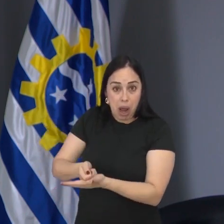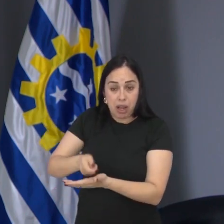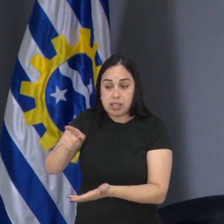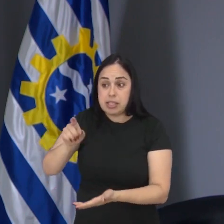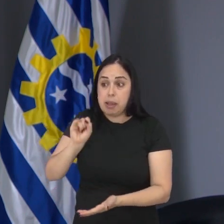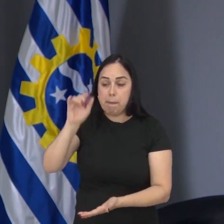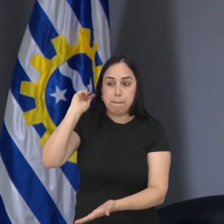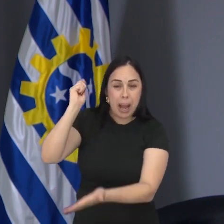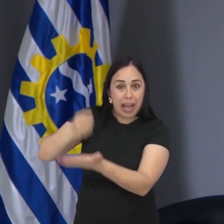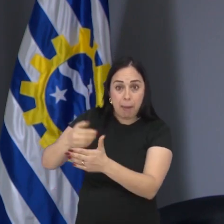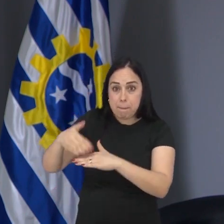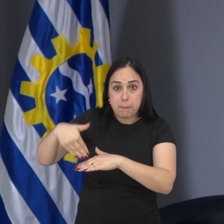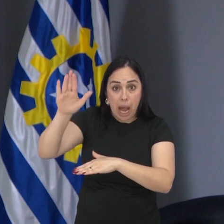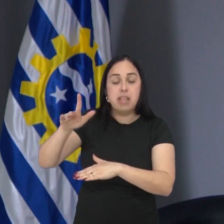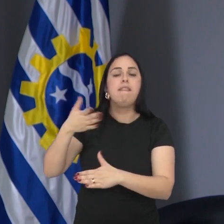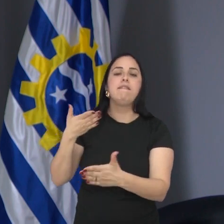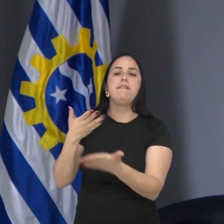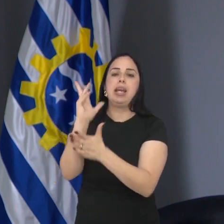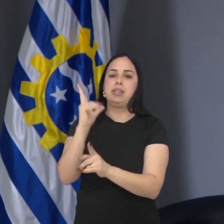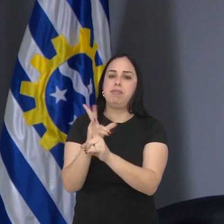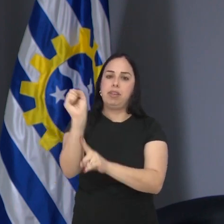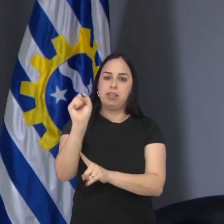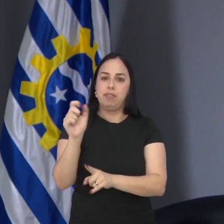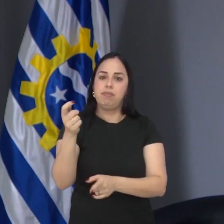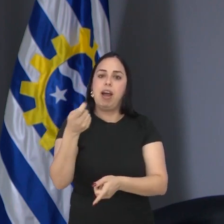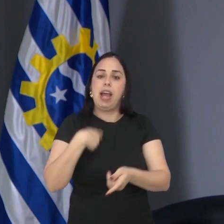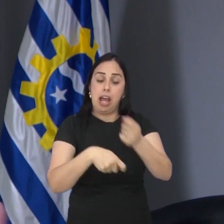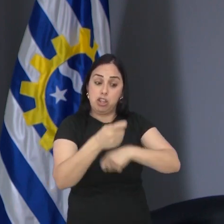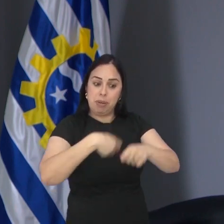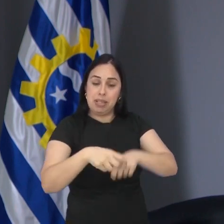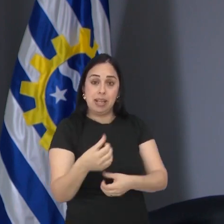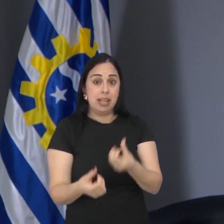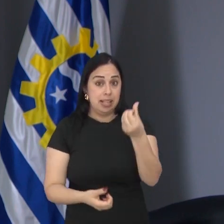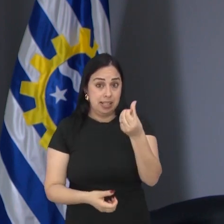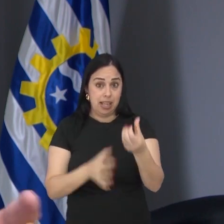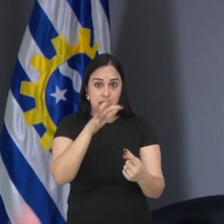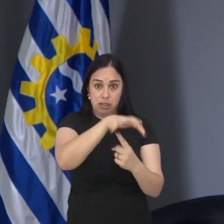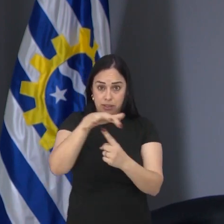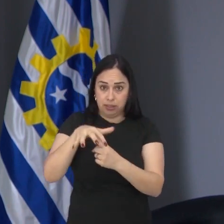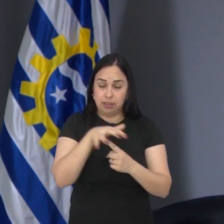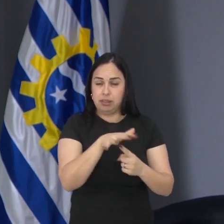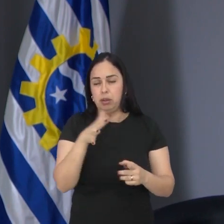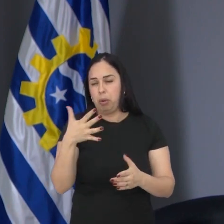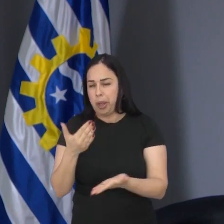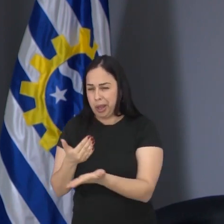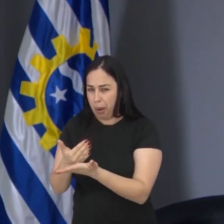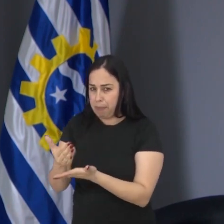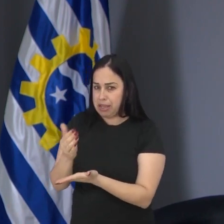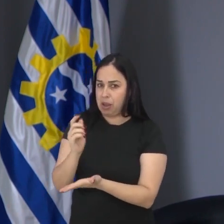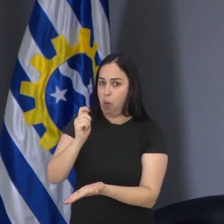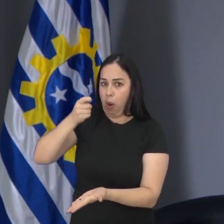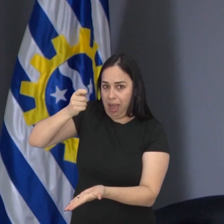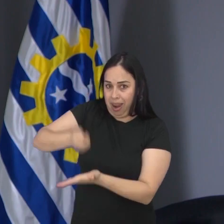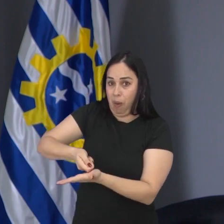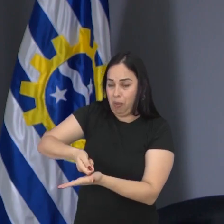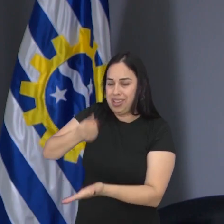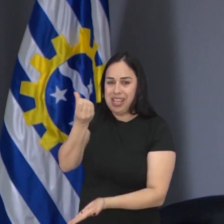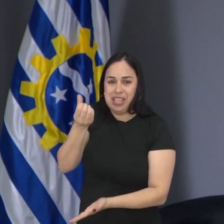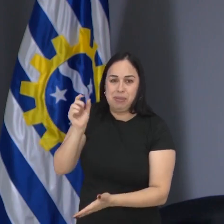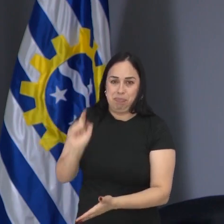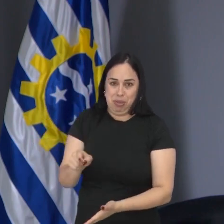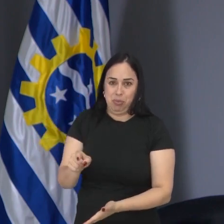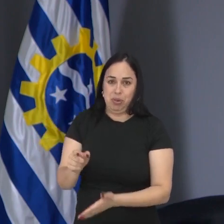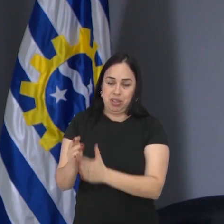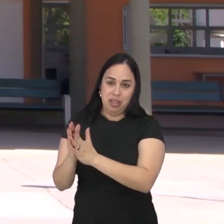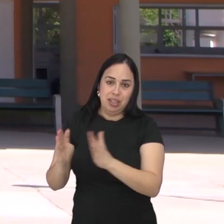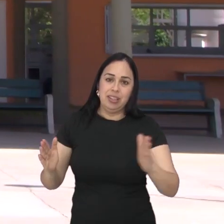vai ser o concessionário vencedor e administrar os 6 quiosques. Então começa em R$ 6.000 para os 6 e quem der o maior lance vai